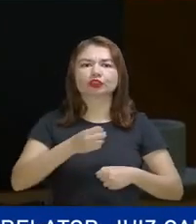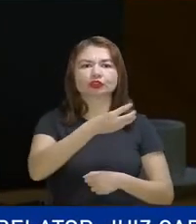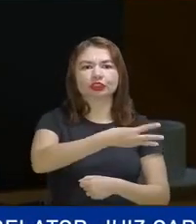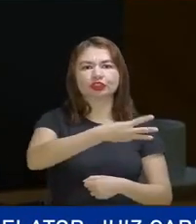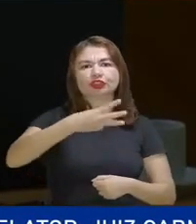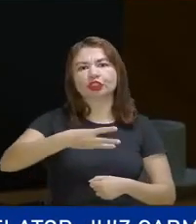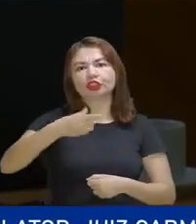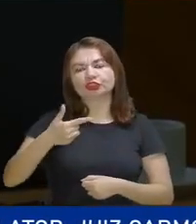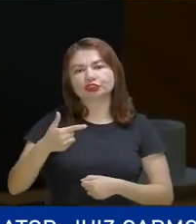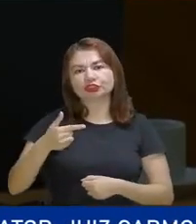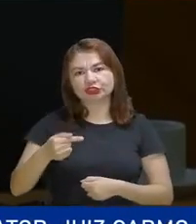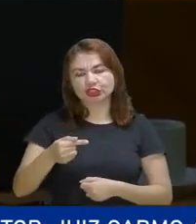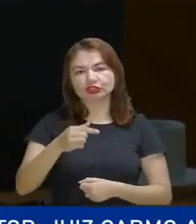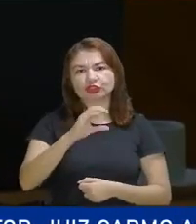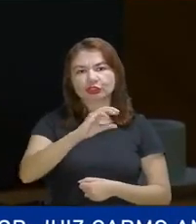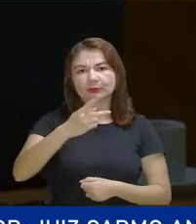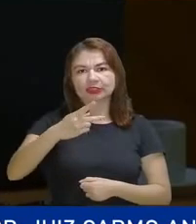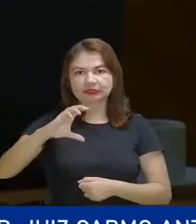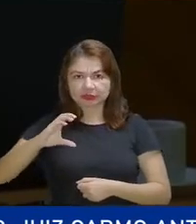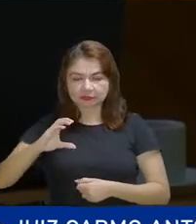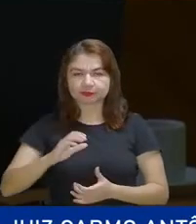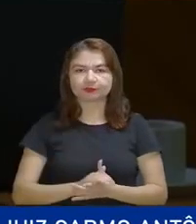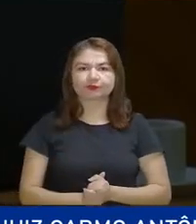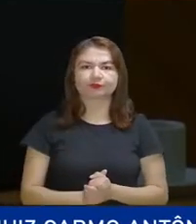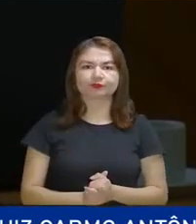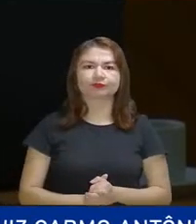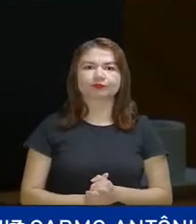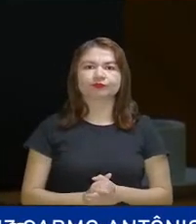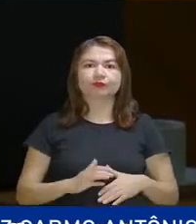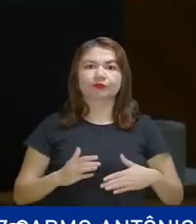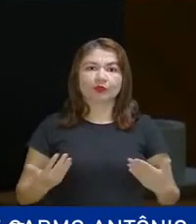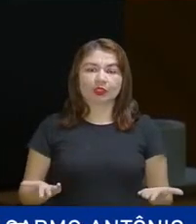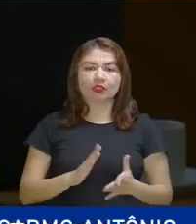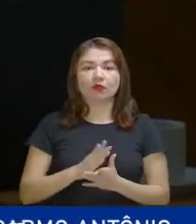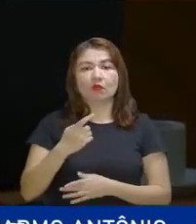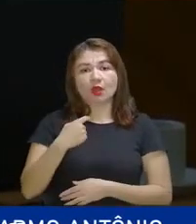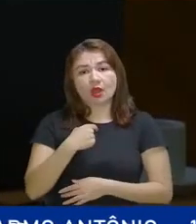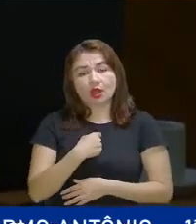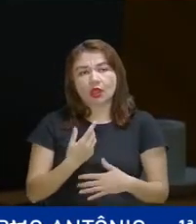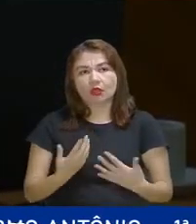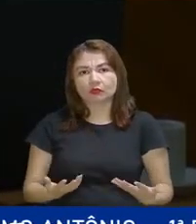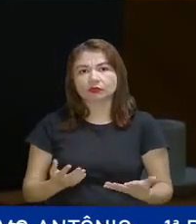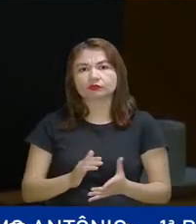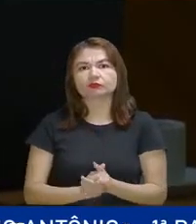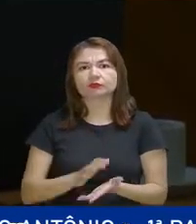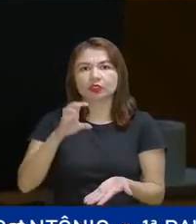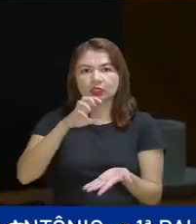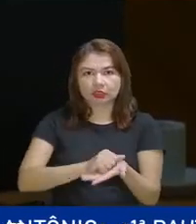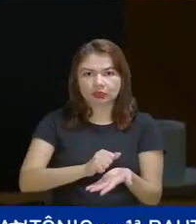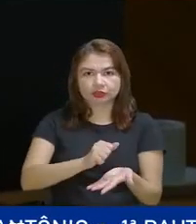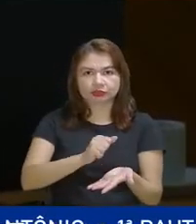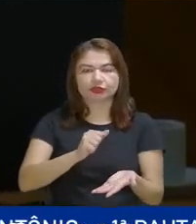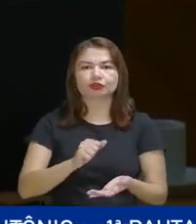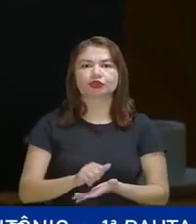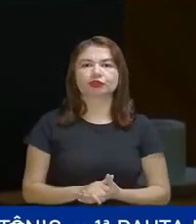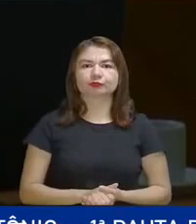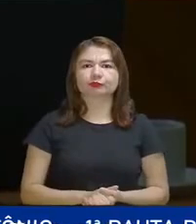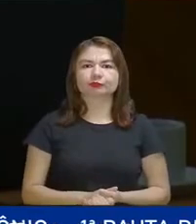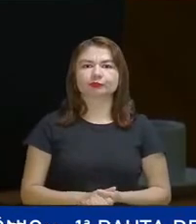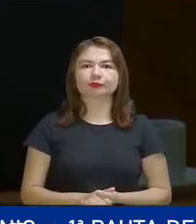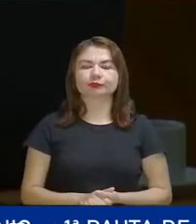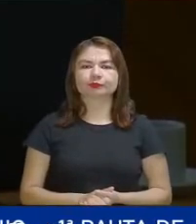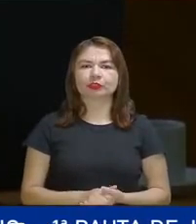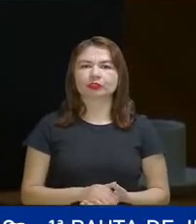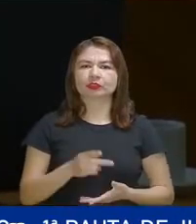337 CPC. A primeira delas é a inépida inicial. Eu estou registrando aqui que os fatos narrados